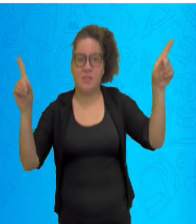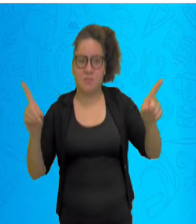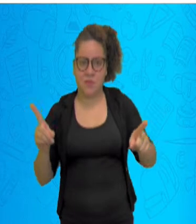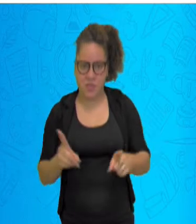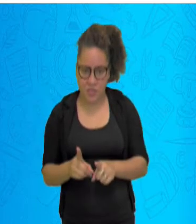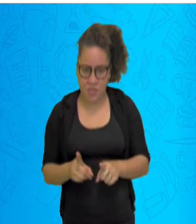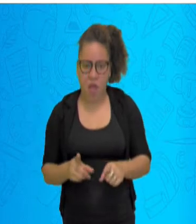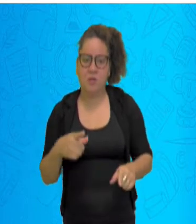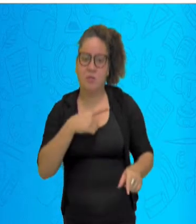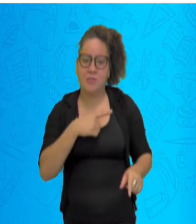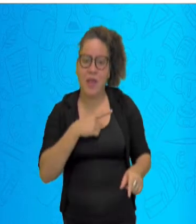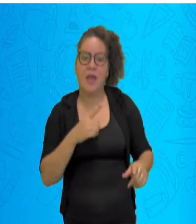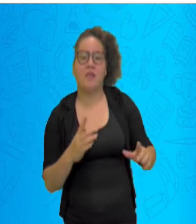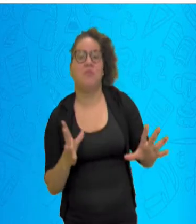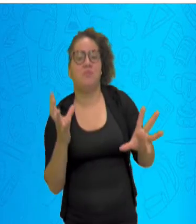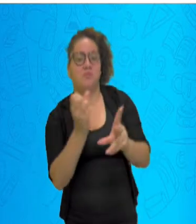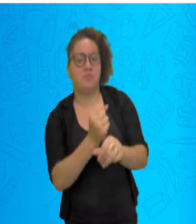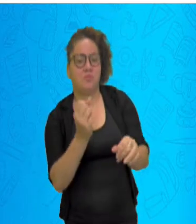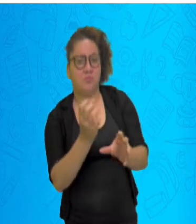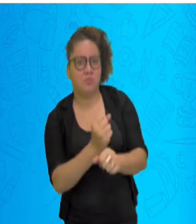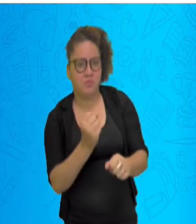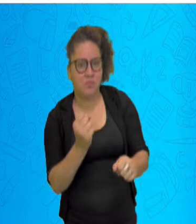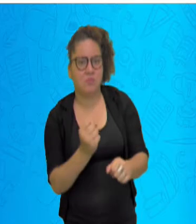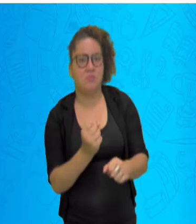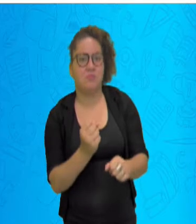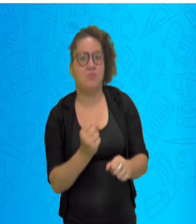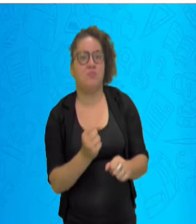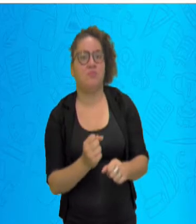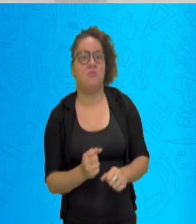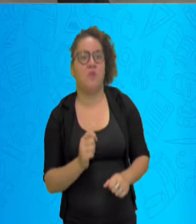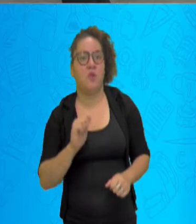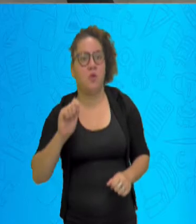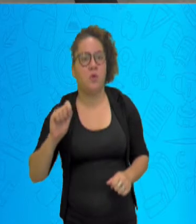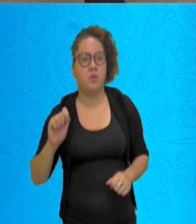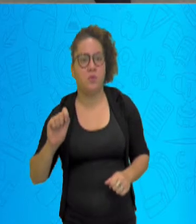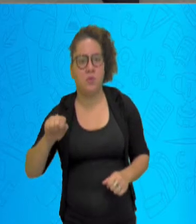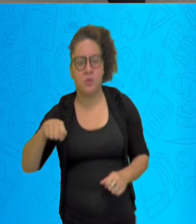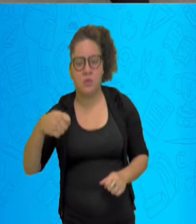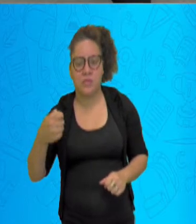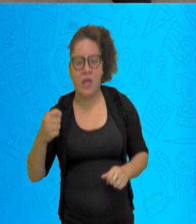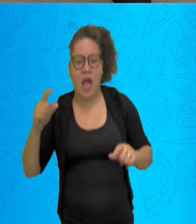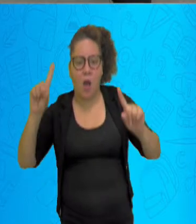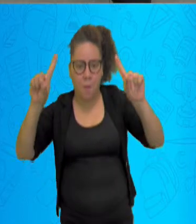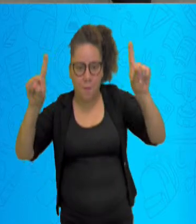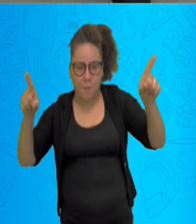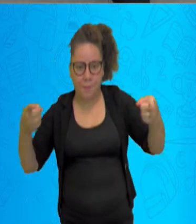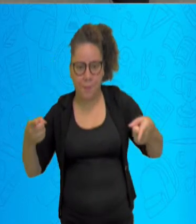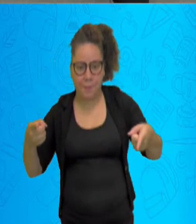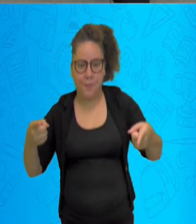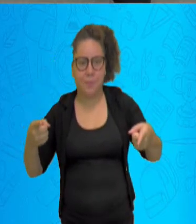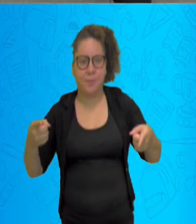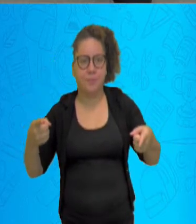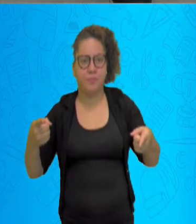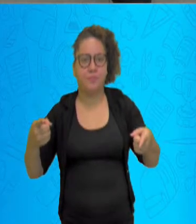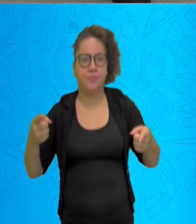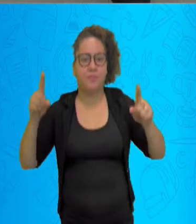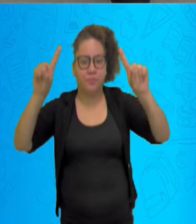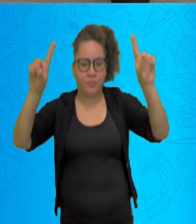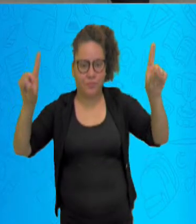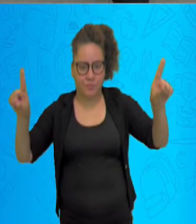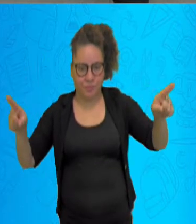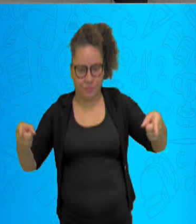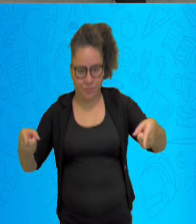apresentam adições algébricas, agrupadas pelos sinais parênteses, que é